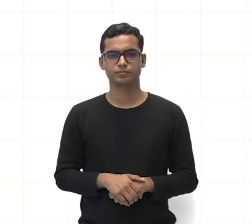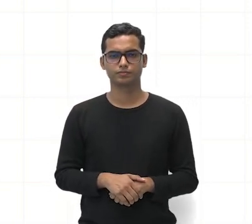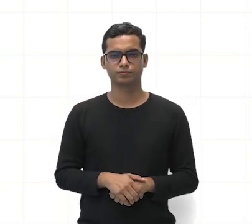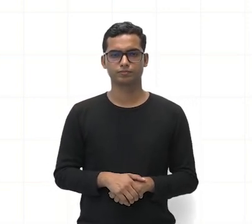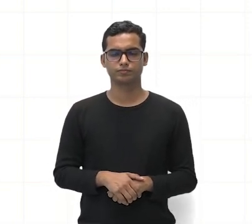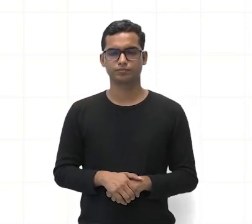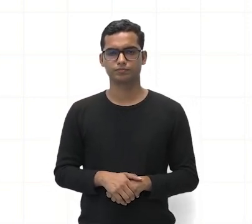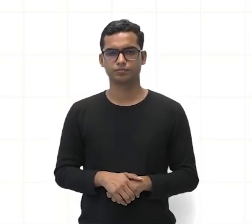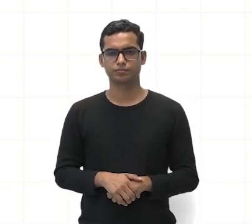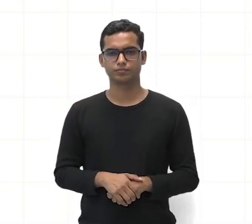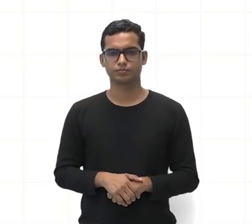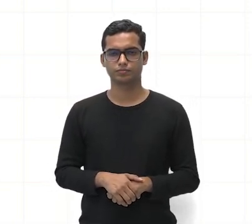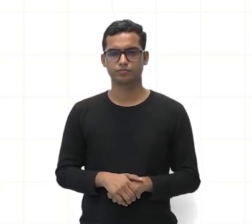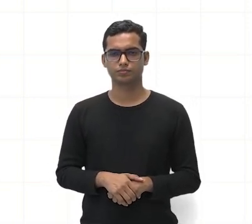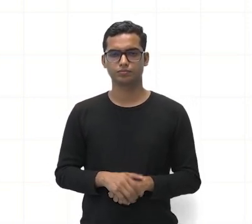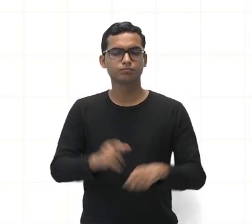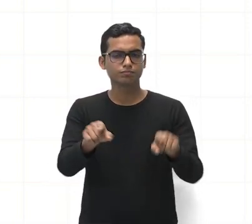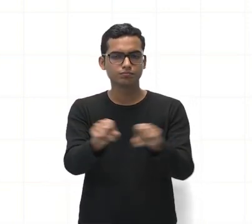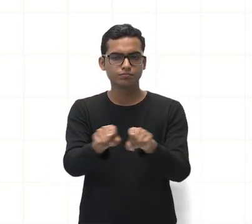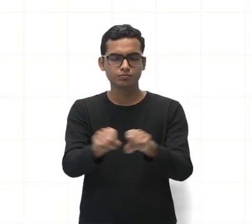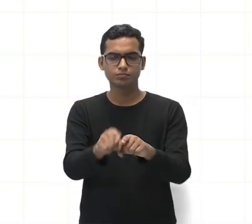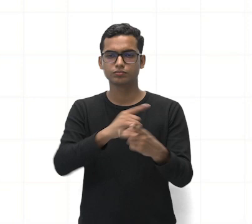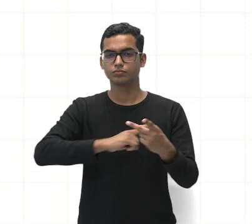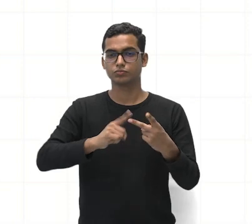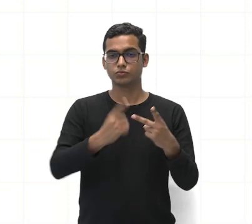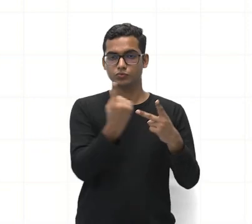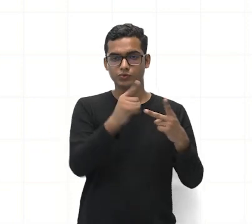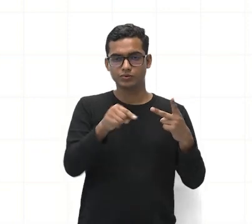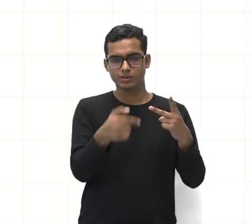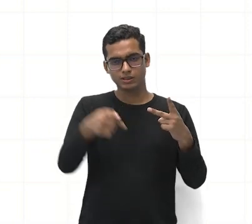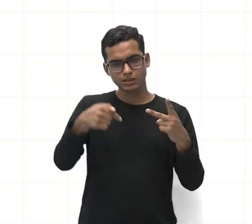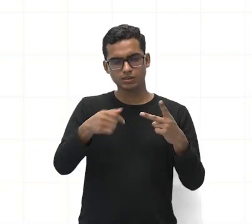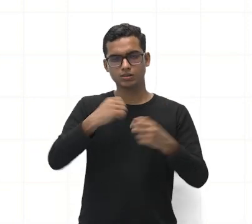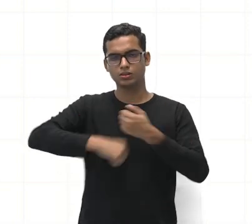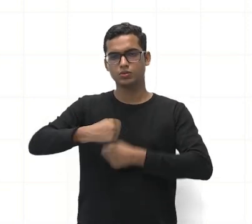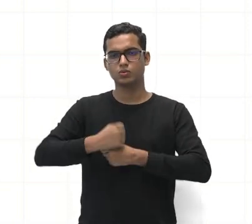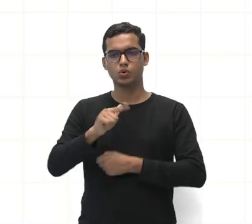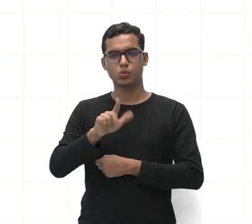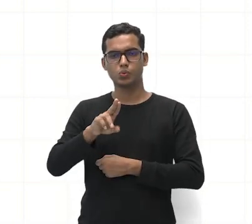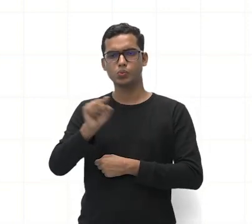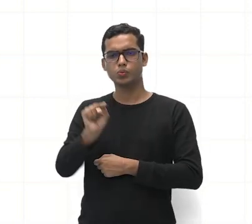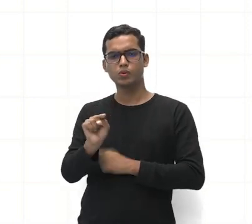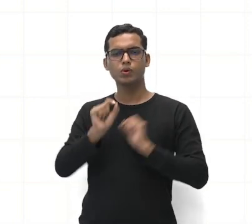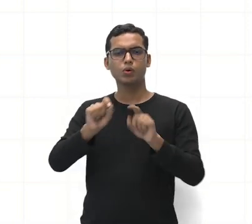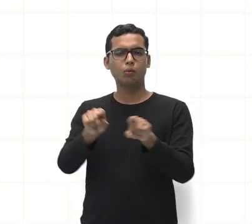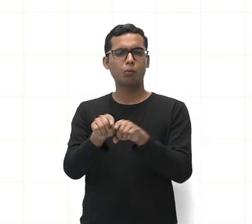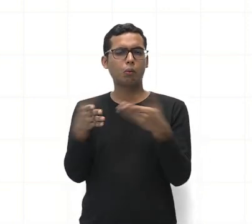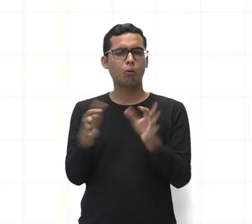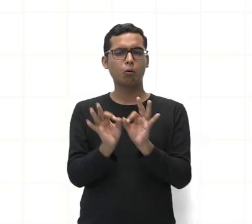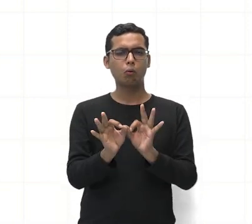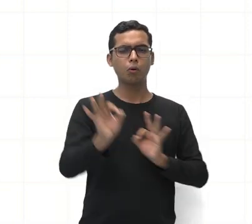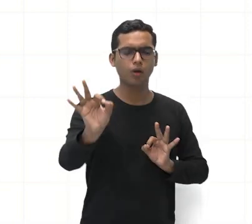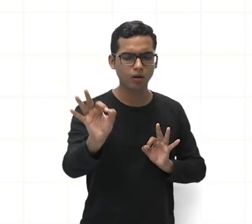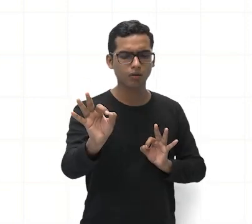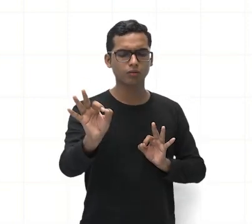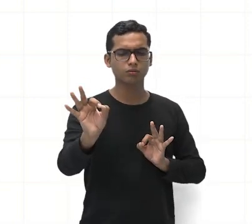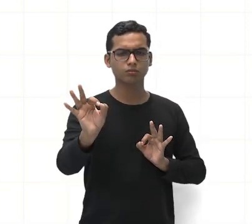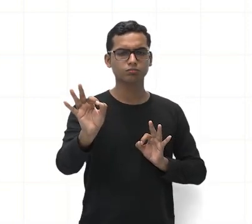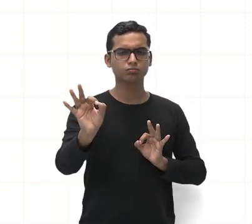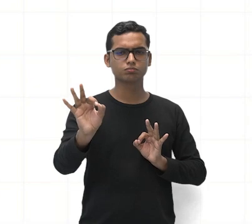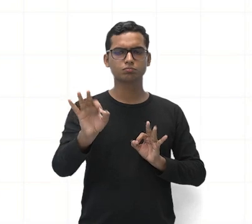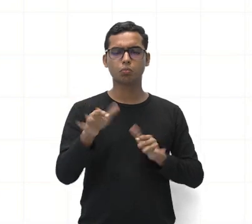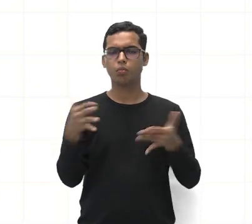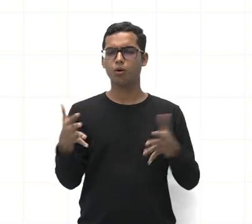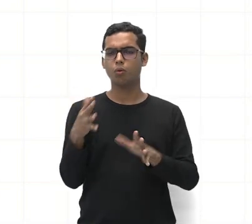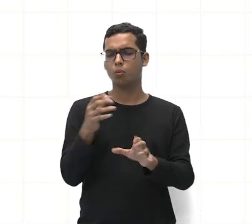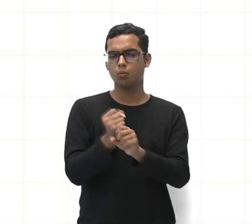4,2 anos-luz e mais 1,7 anos-luz, qual a distância total percorrida? Bom,